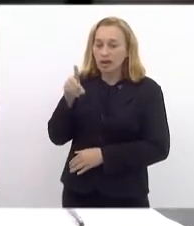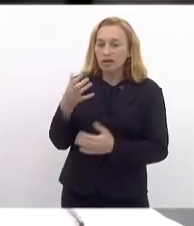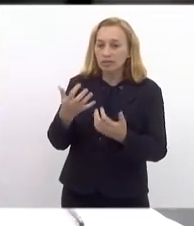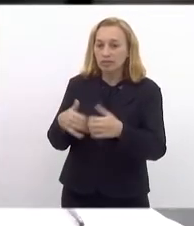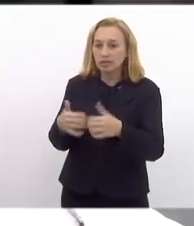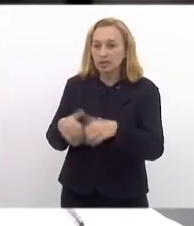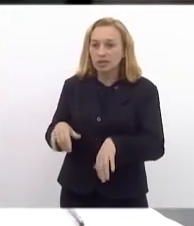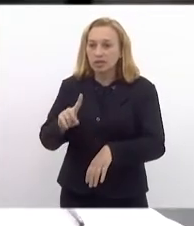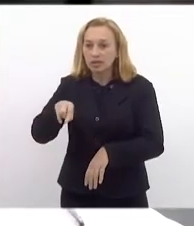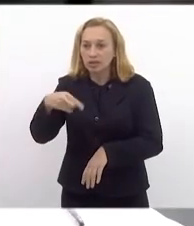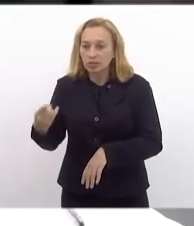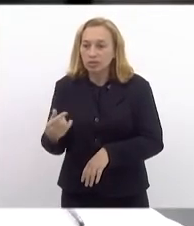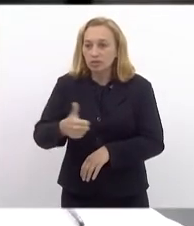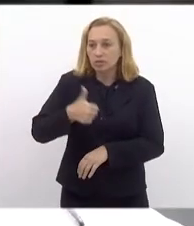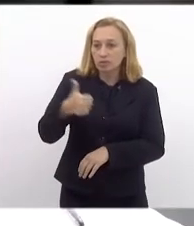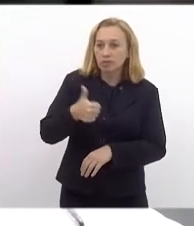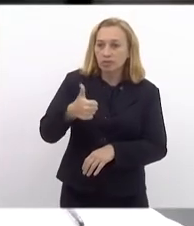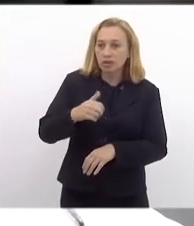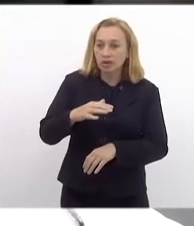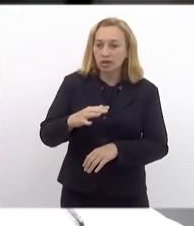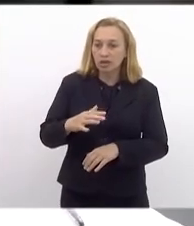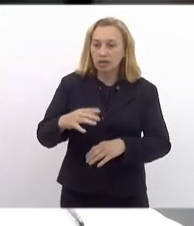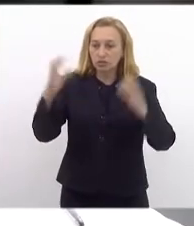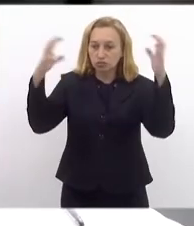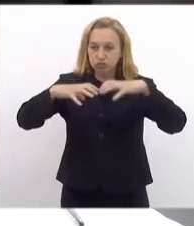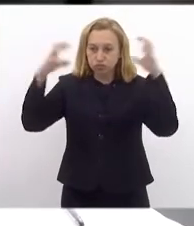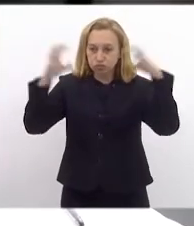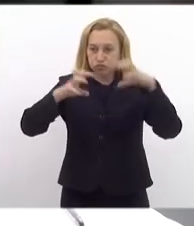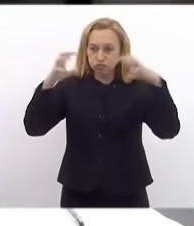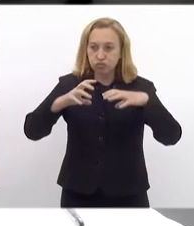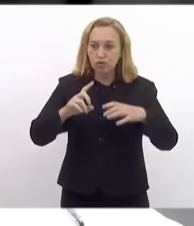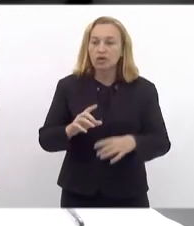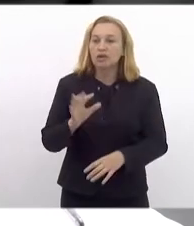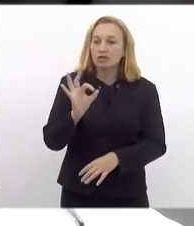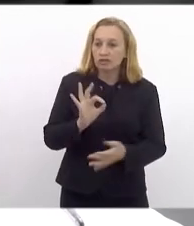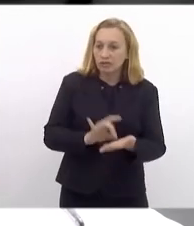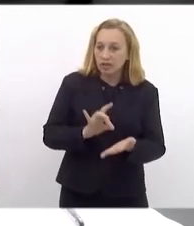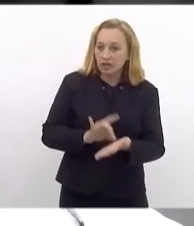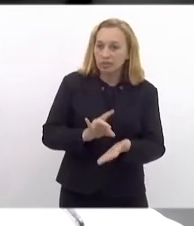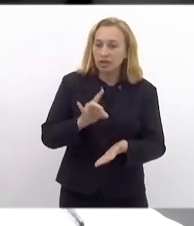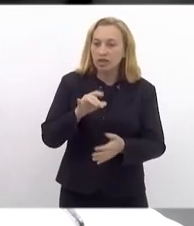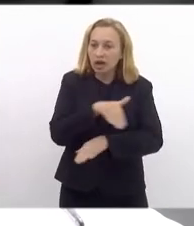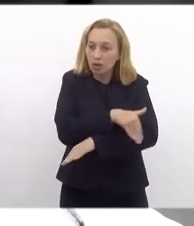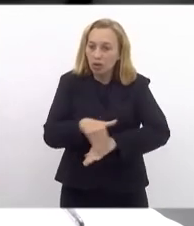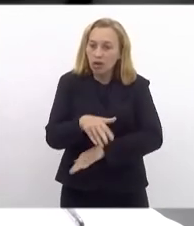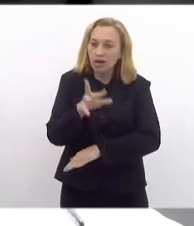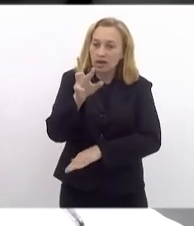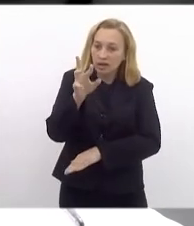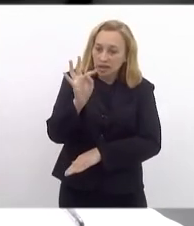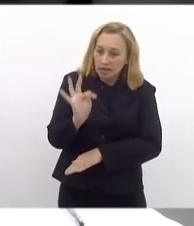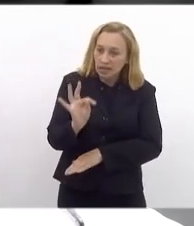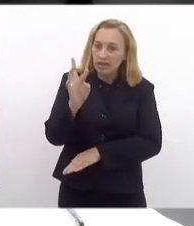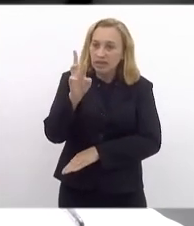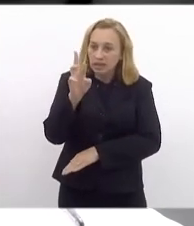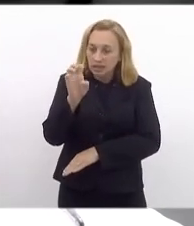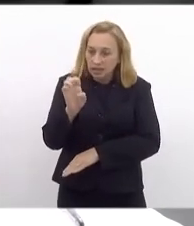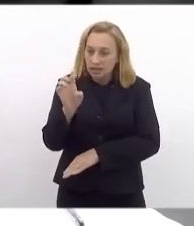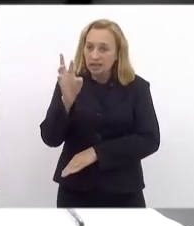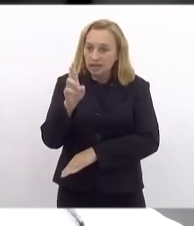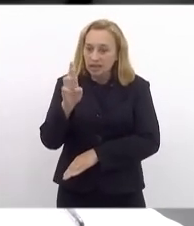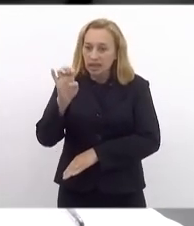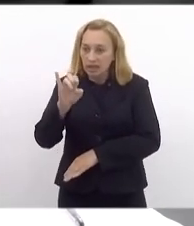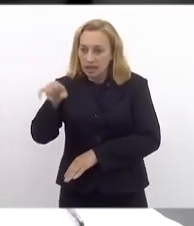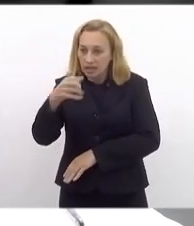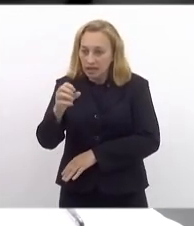logo depois da primeira enchente e realmente na rua Teresa o cenário era desolador a água entrou muitas Confecções